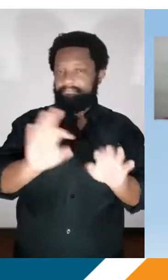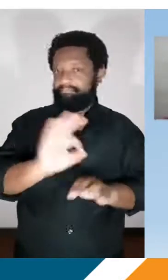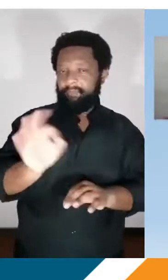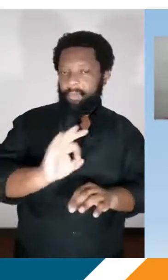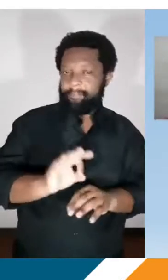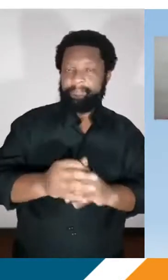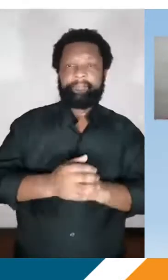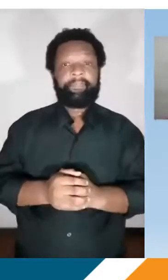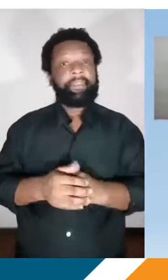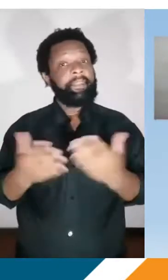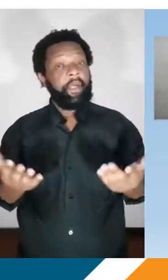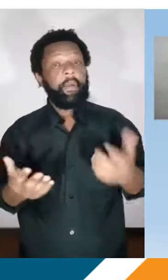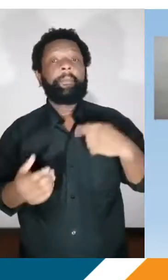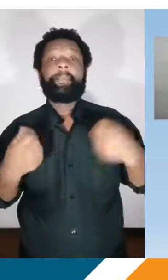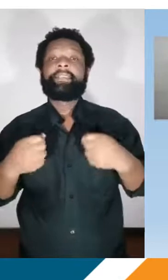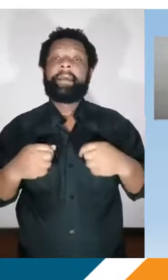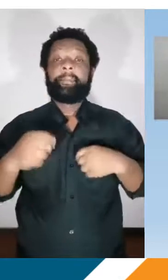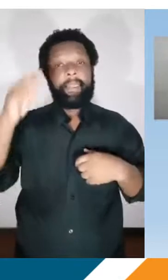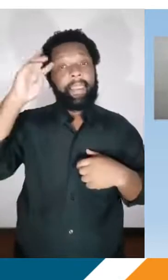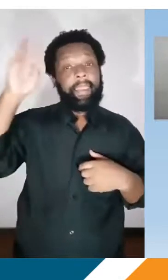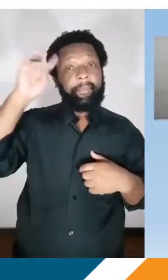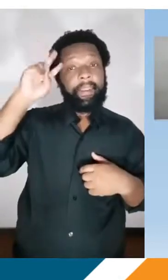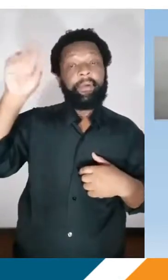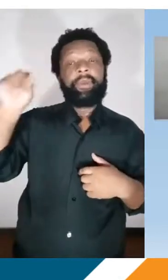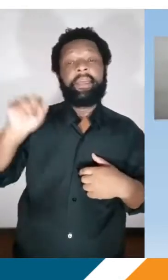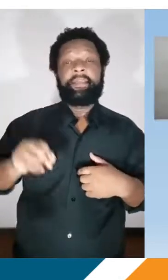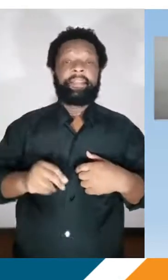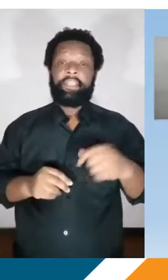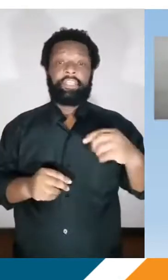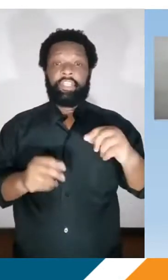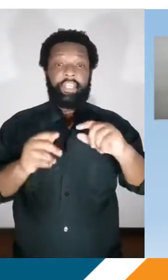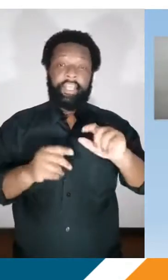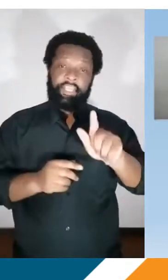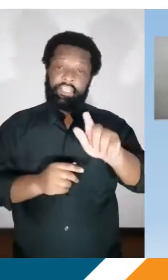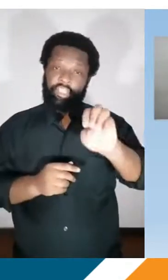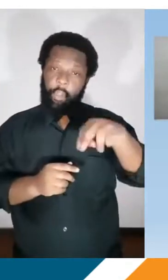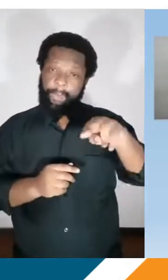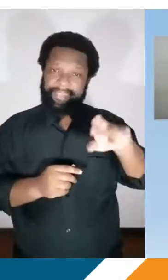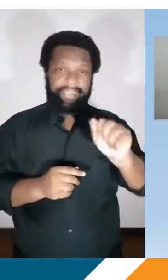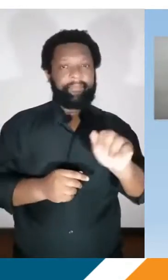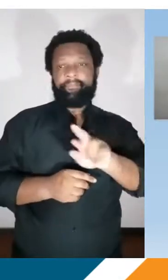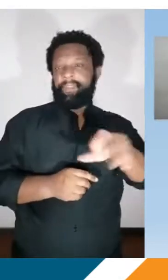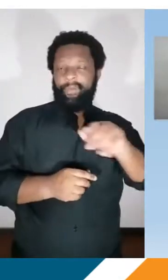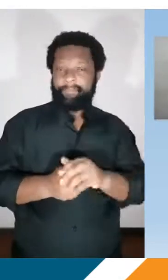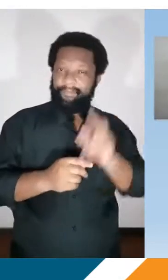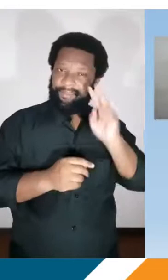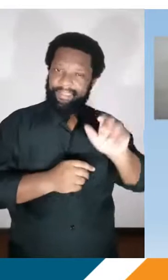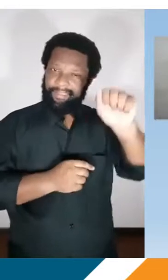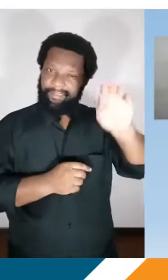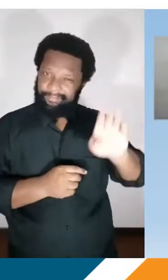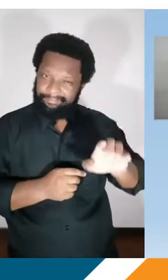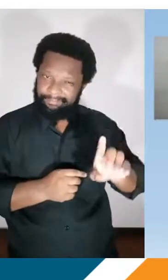vai caracterizar, correto? Então, o que a gente vai ter que ter em mente aqui? Isomeria geométrica não pode ser. Repara, nas